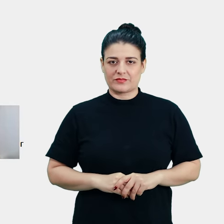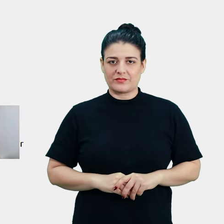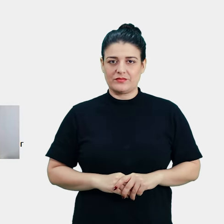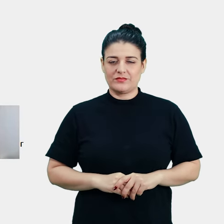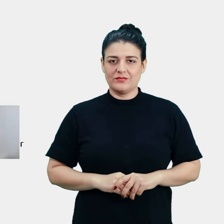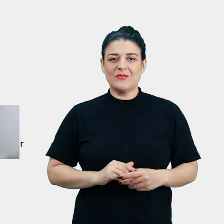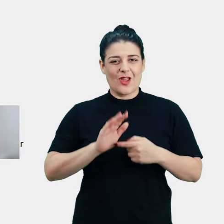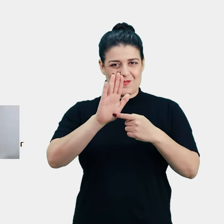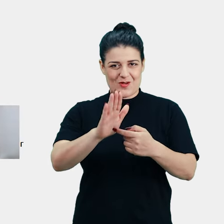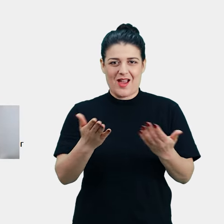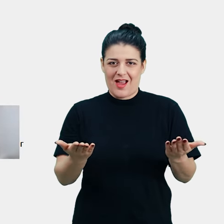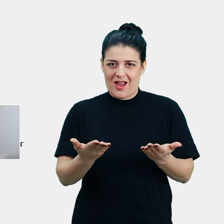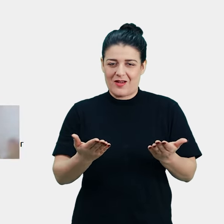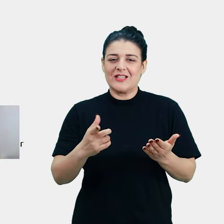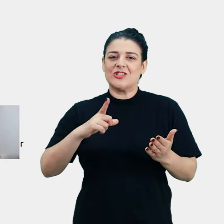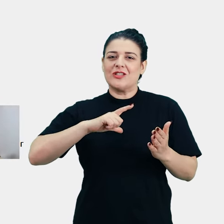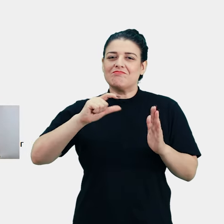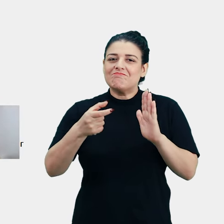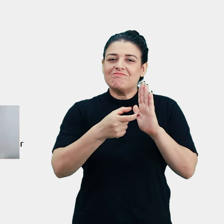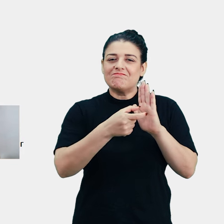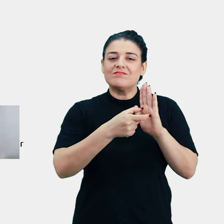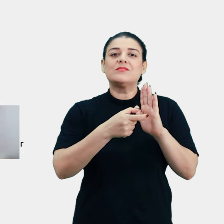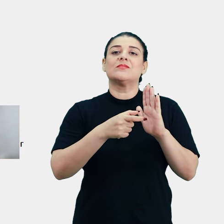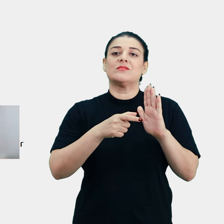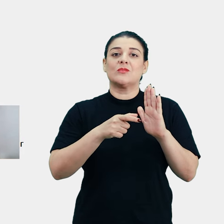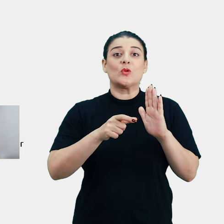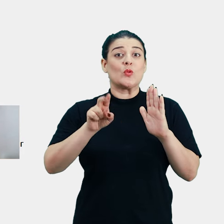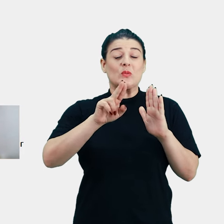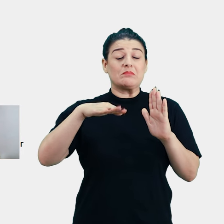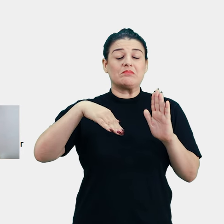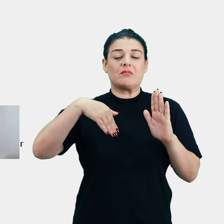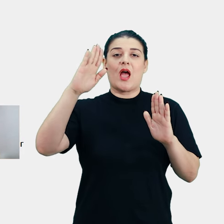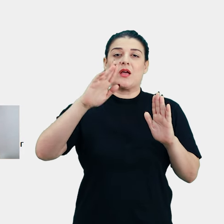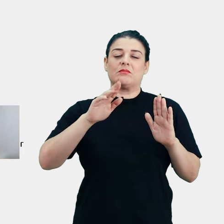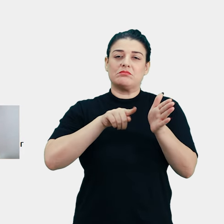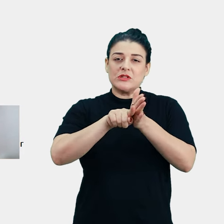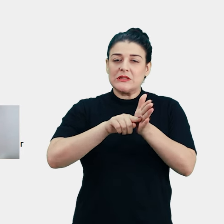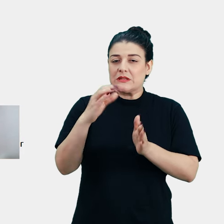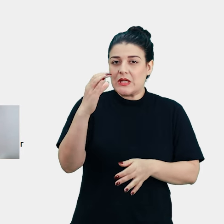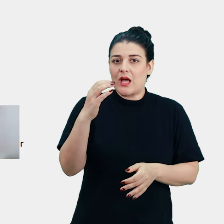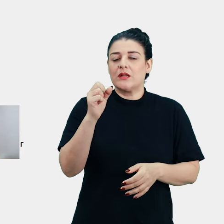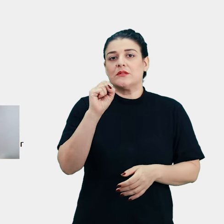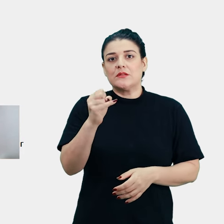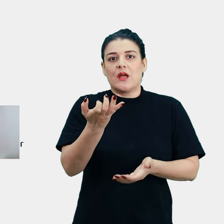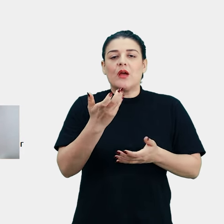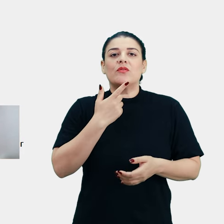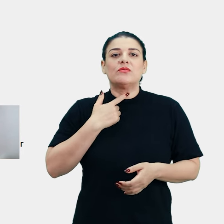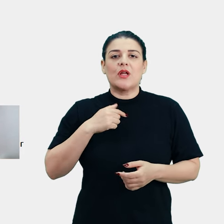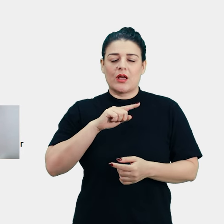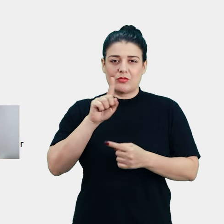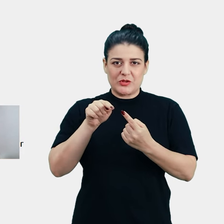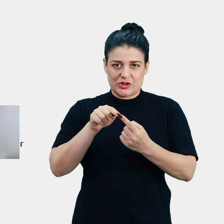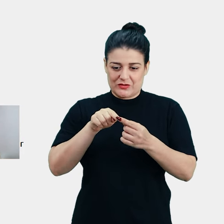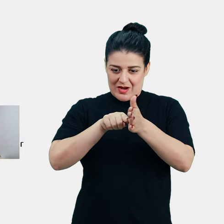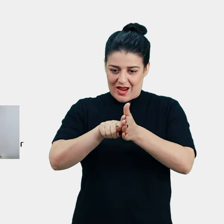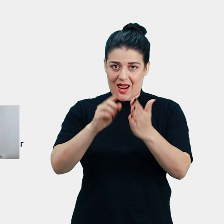eu trago para vocês alguns softwares que nós utilizamos muito em pesquisas científicas, tá? Quando a gente pretende analisar esses dados,